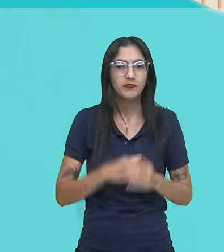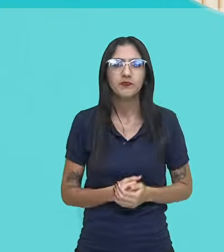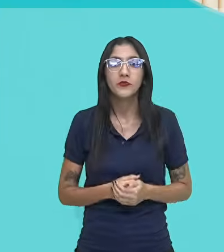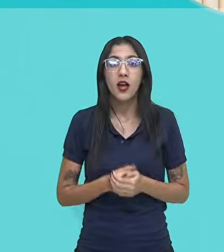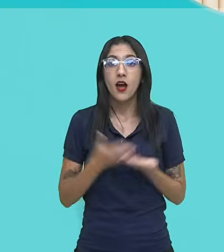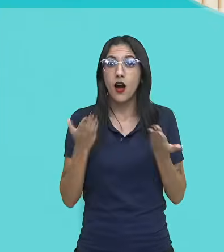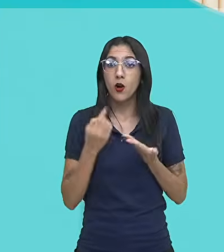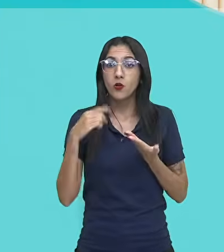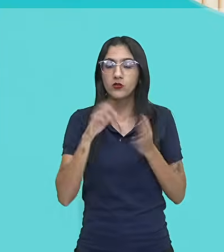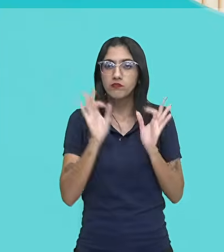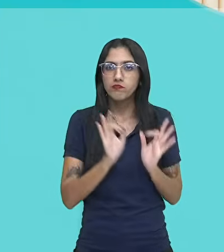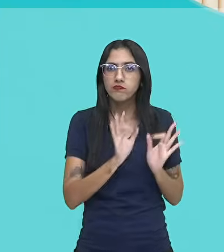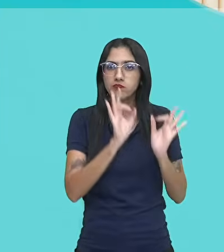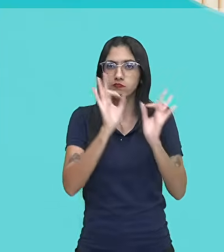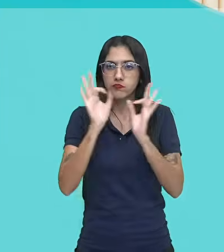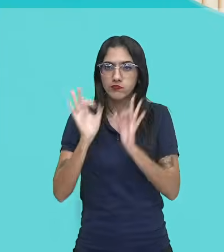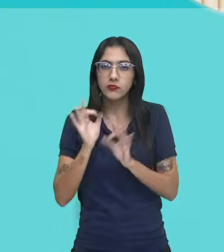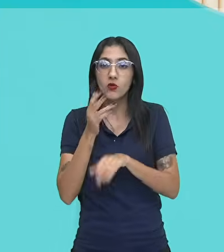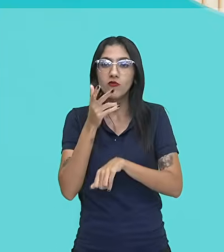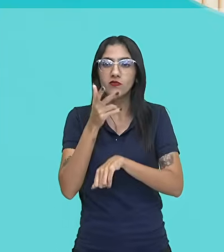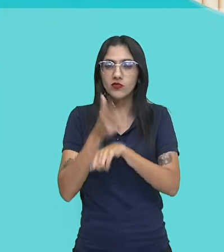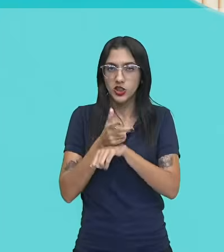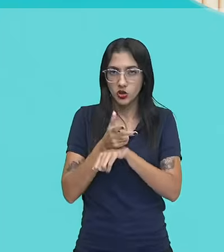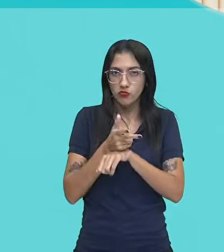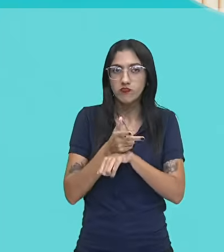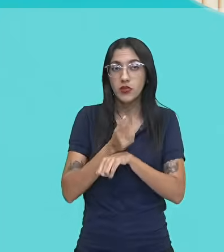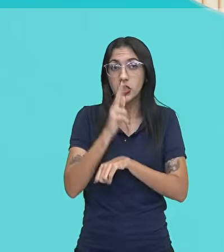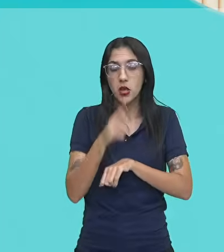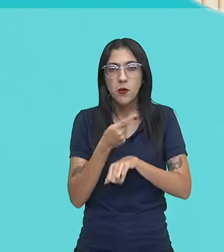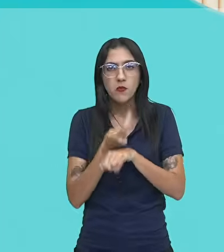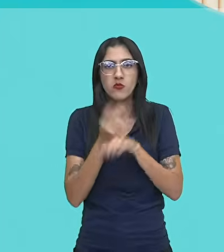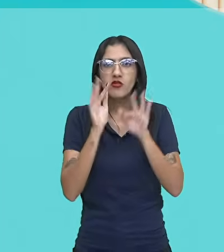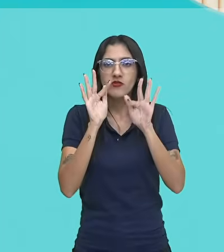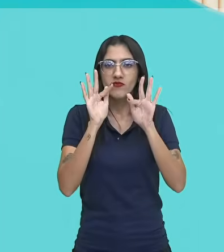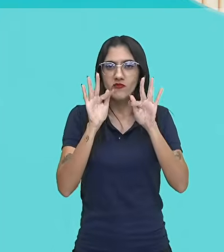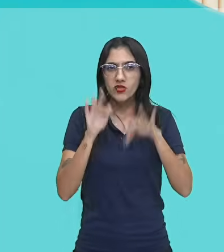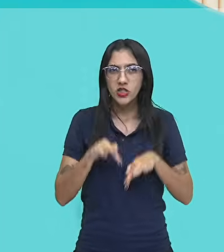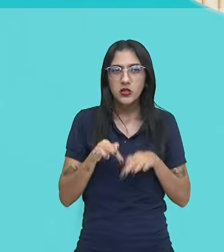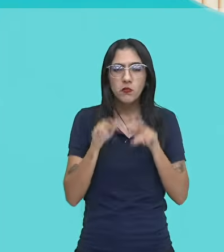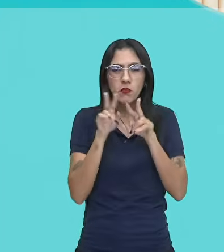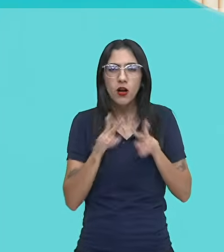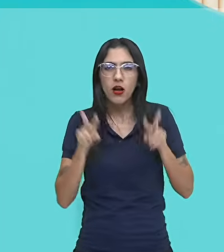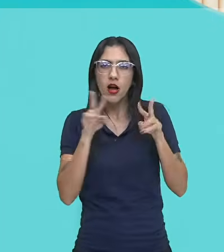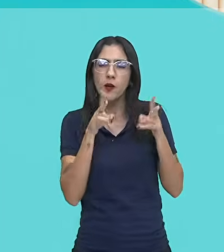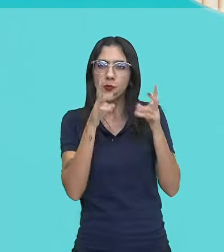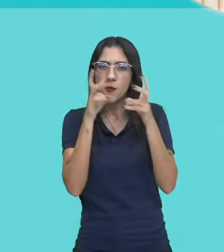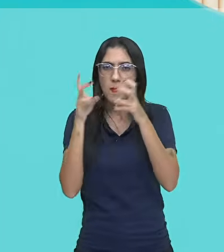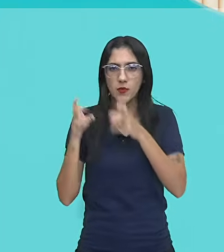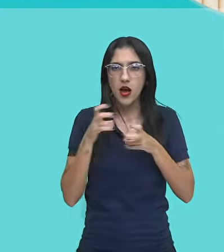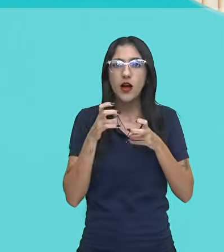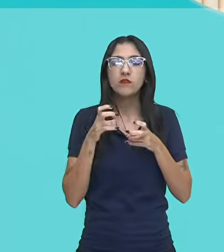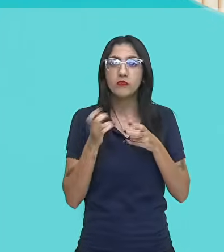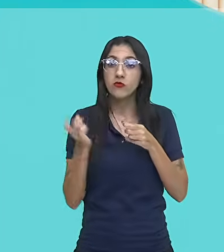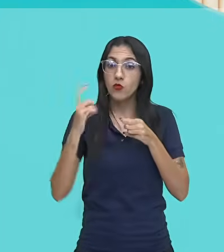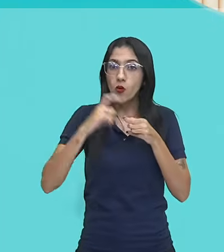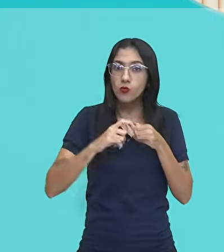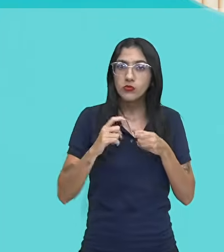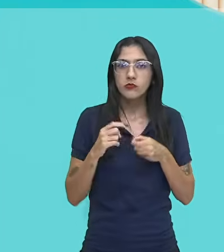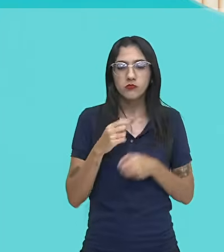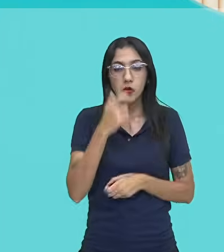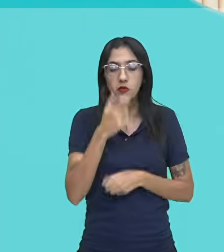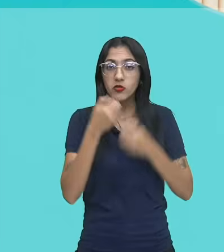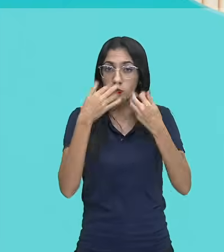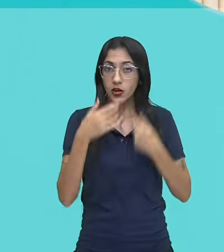quero que vocês acompanhem um vídeo comigo. E aí, depois que vocês fizerem a visualização do vídeo, vai voltar aqui comigo para nós